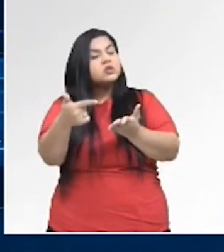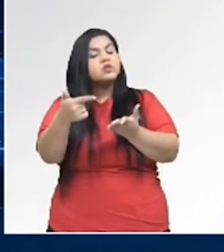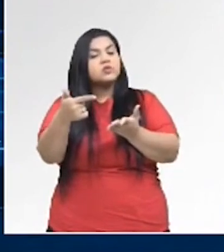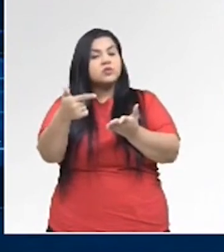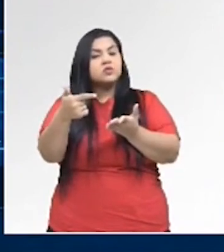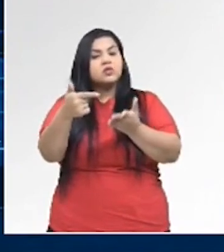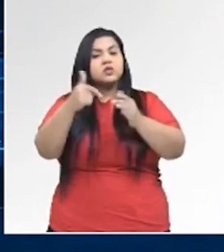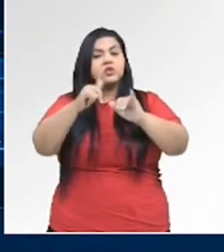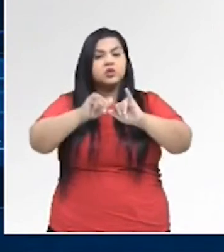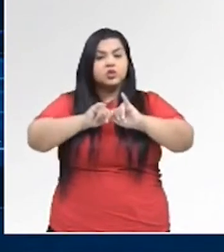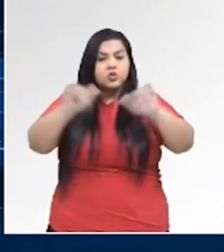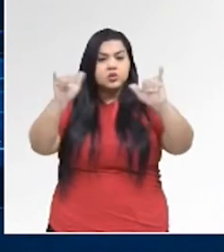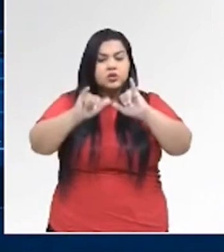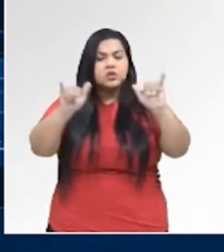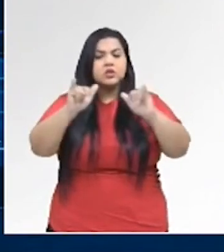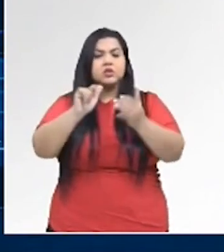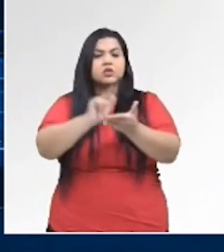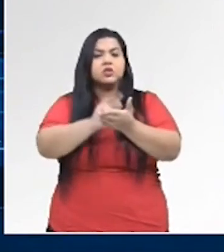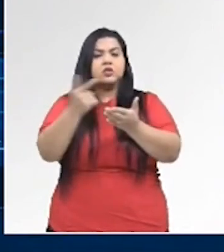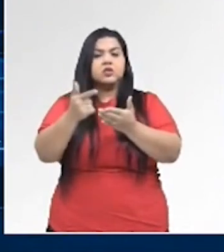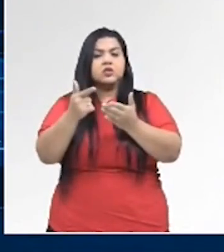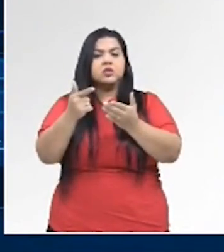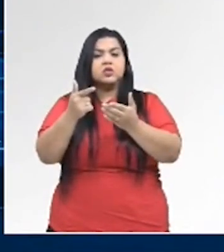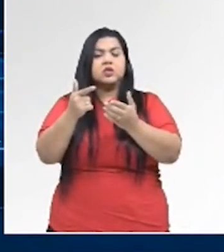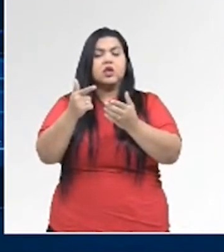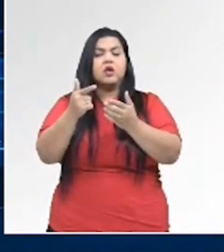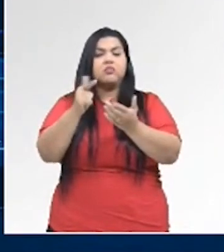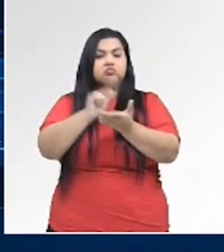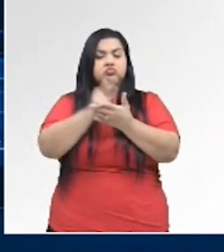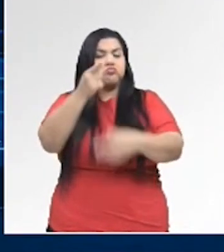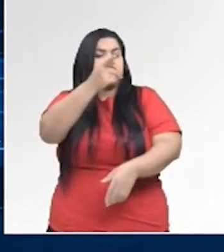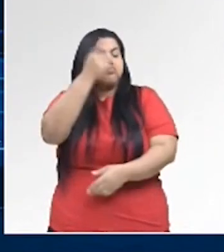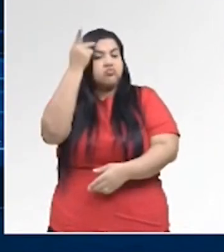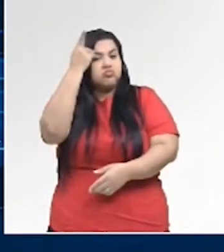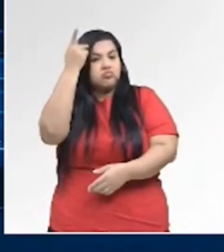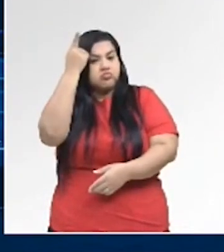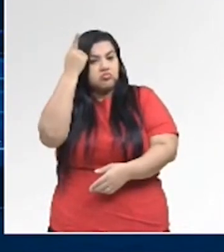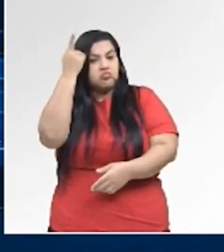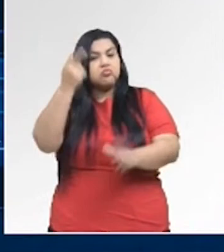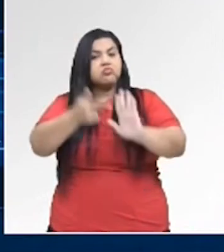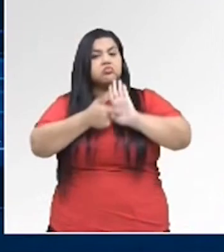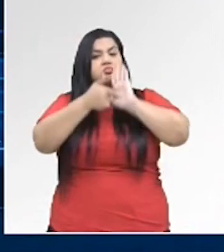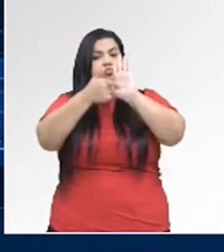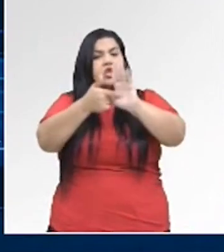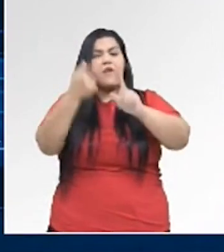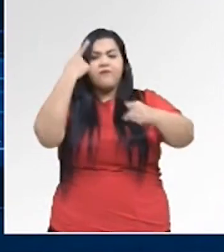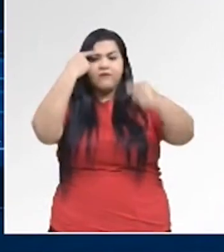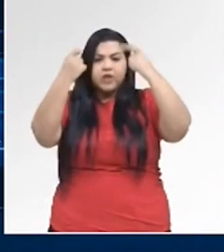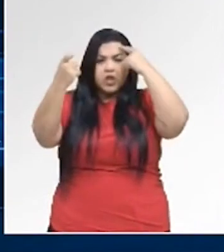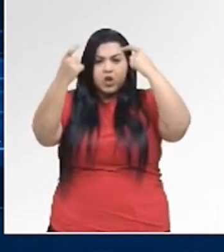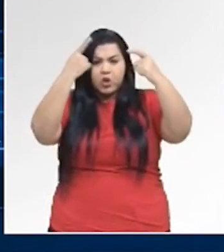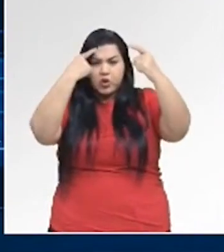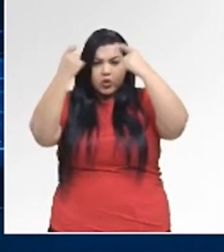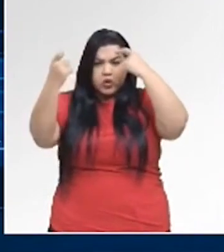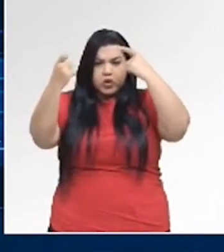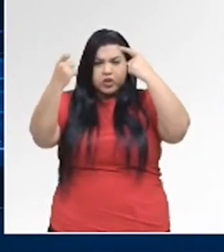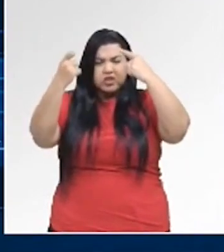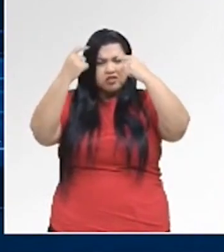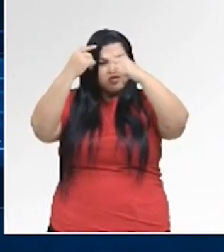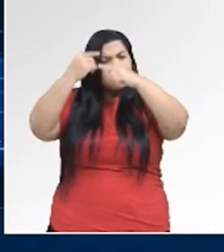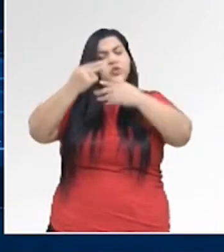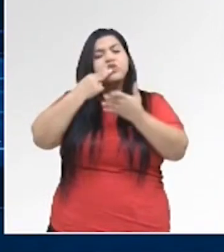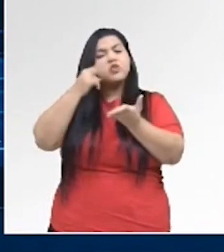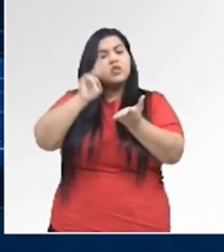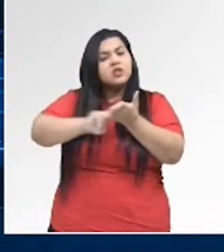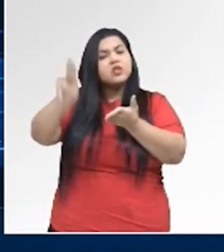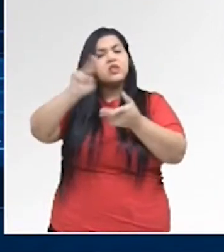jornal, né, aí trazendo com relação à Folha de São Paulo, apresenta aí violência / Correios em 44%